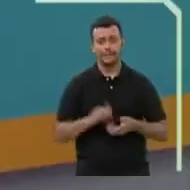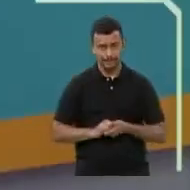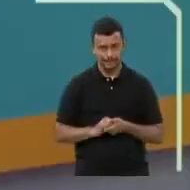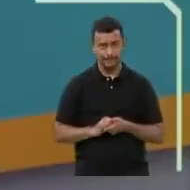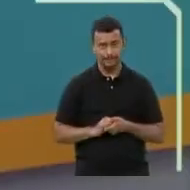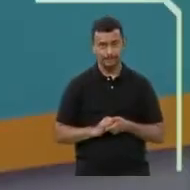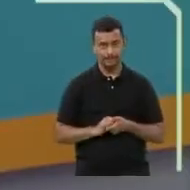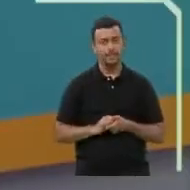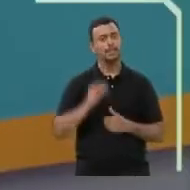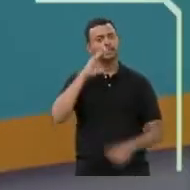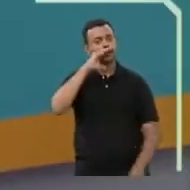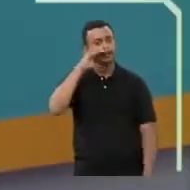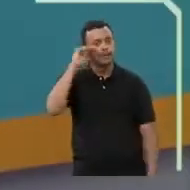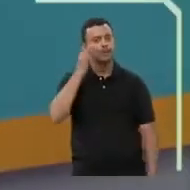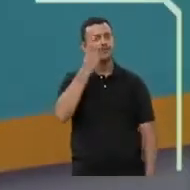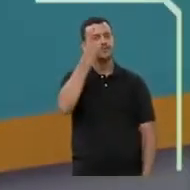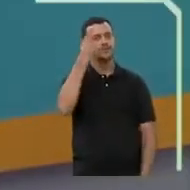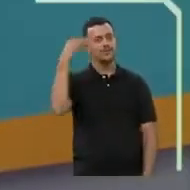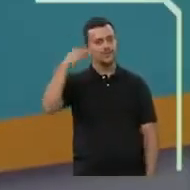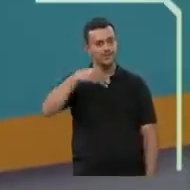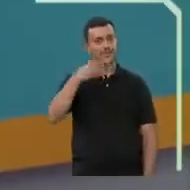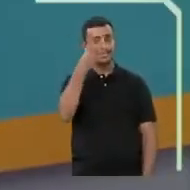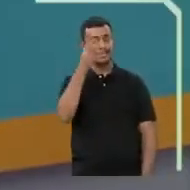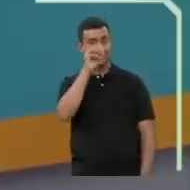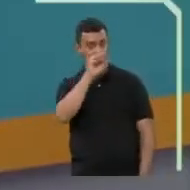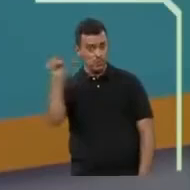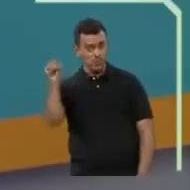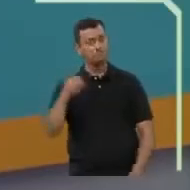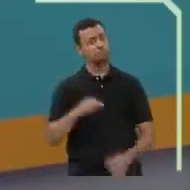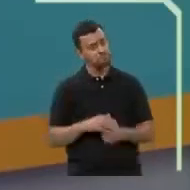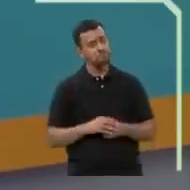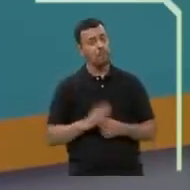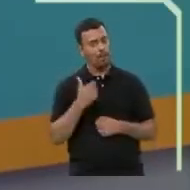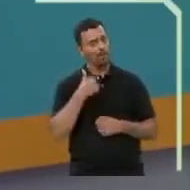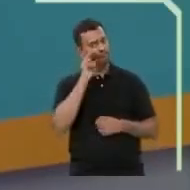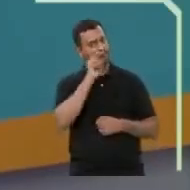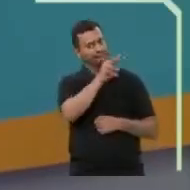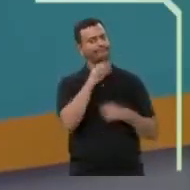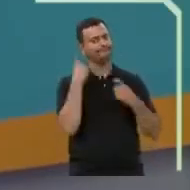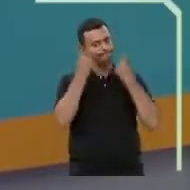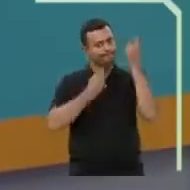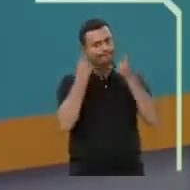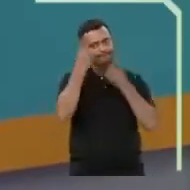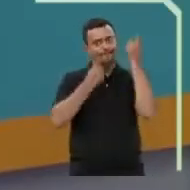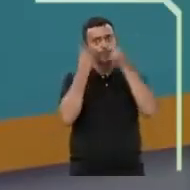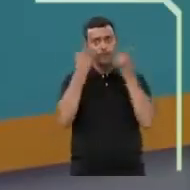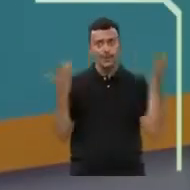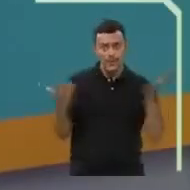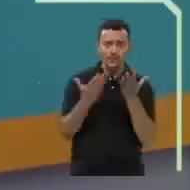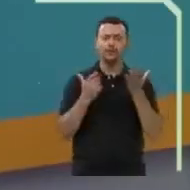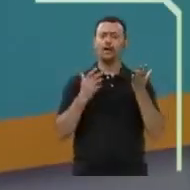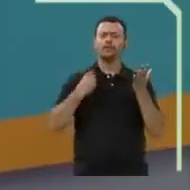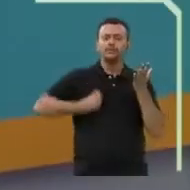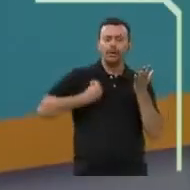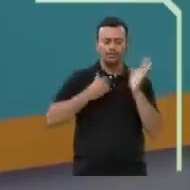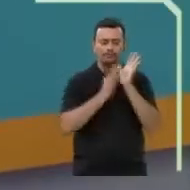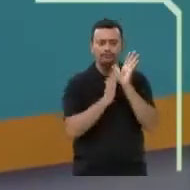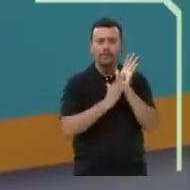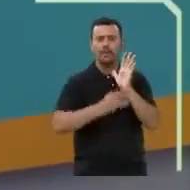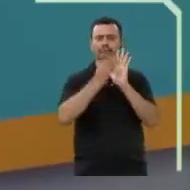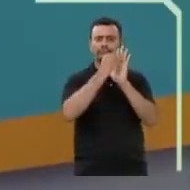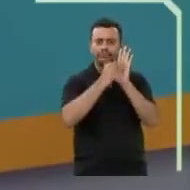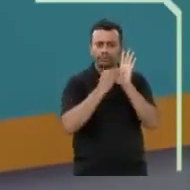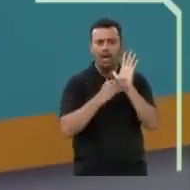Meu caro governador Álvaro, eu vejo com muita preocupação. Claro que, protocolarmente, as coisas estão ainda no ambiente da